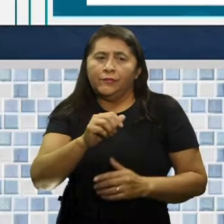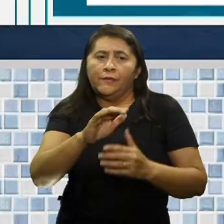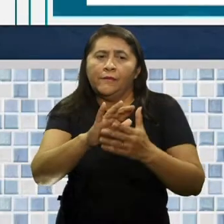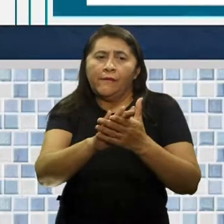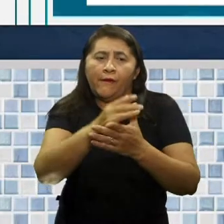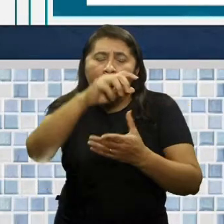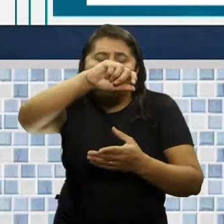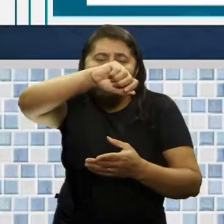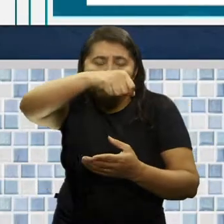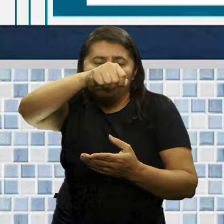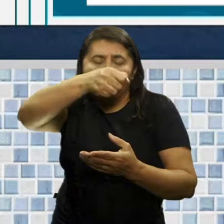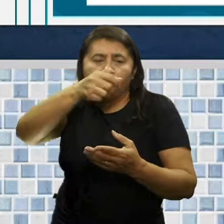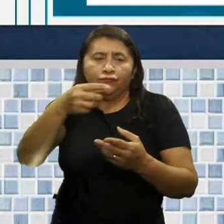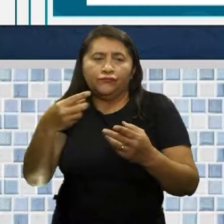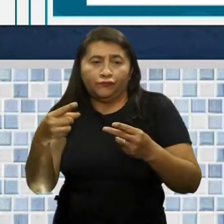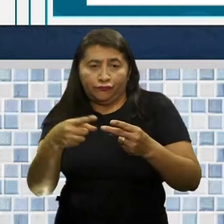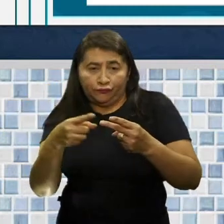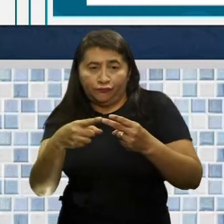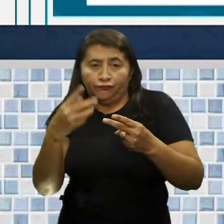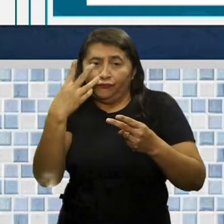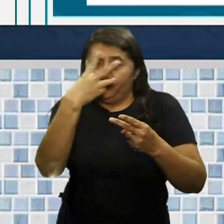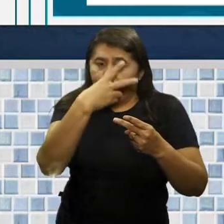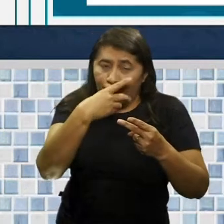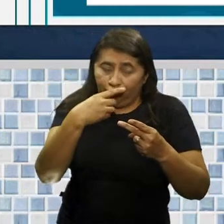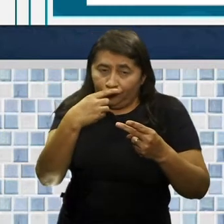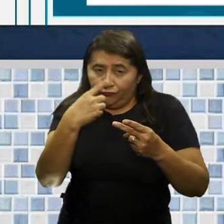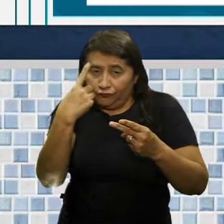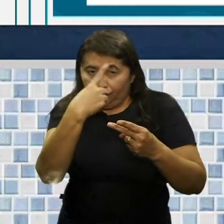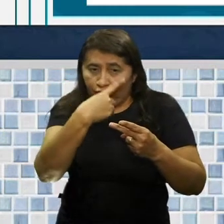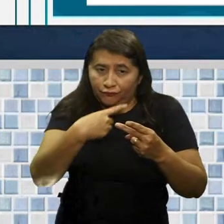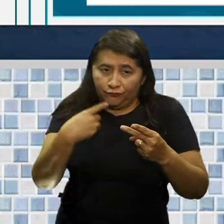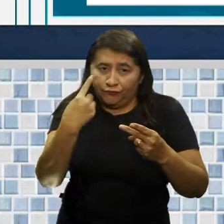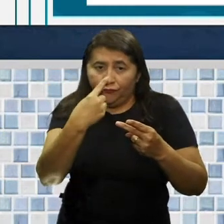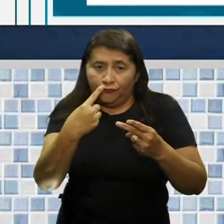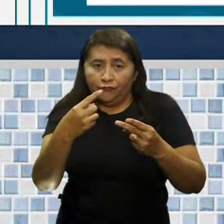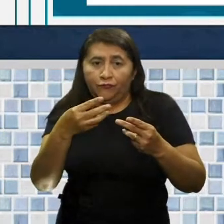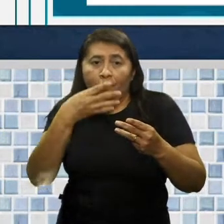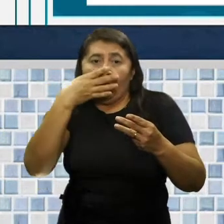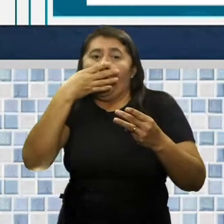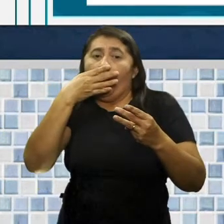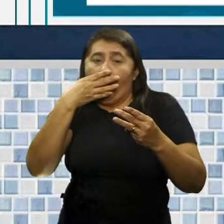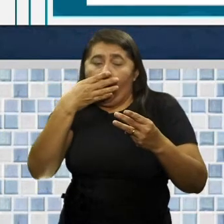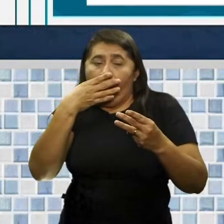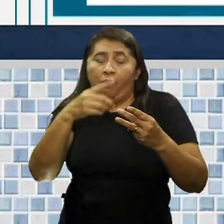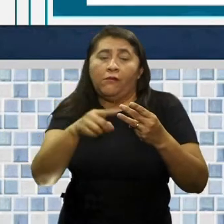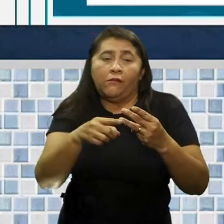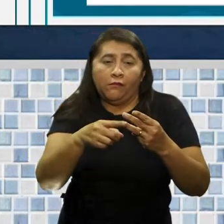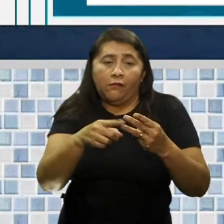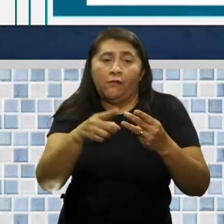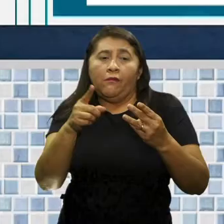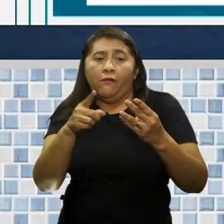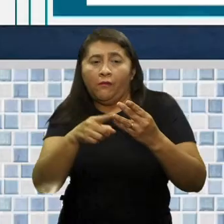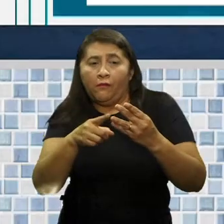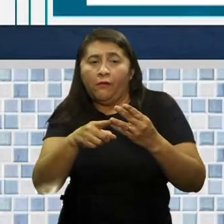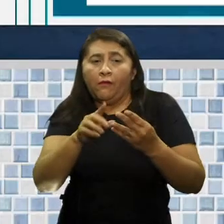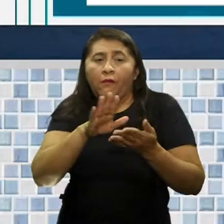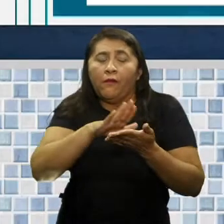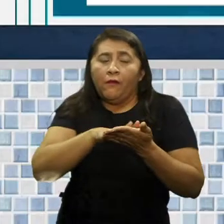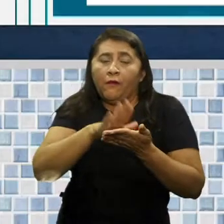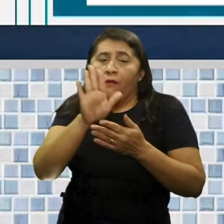em uma torneira, a segunda, rostinho de uma pessoa que vocês estão vendo ali, a outra está com um lencinho no rosto, a outra com a